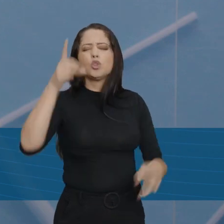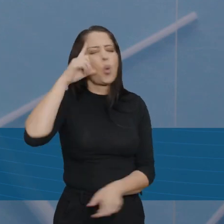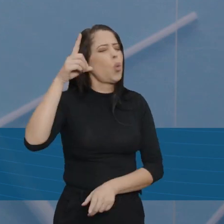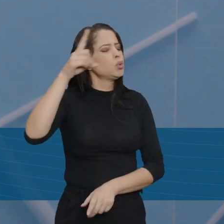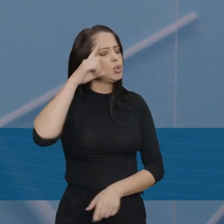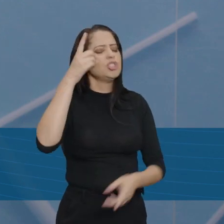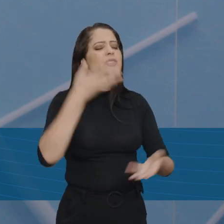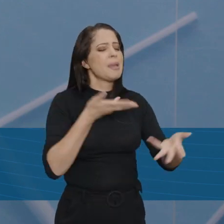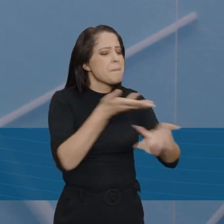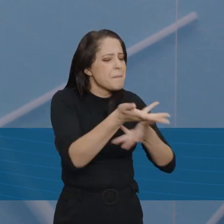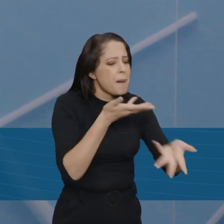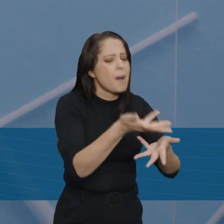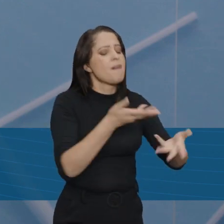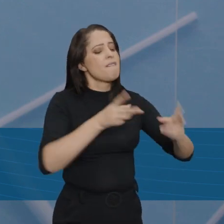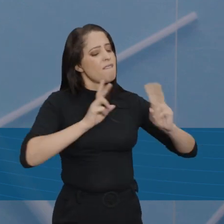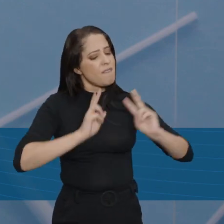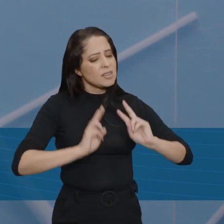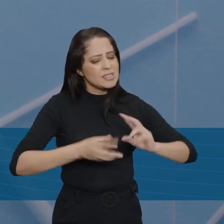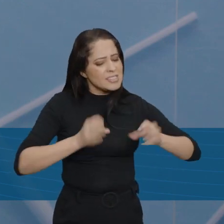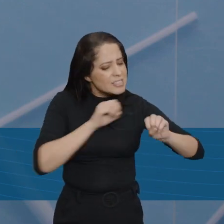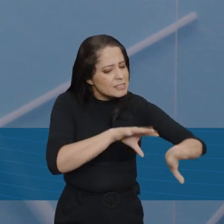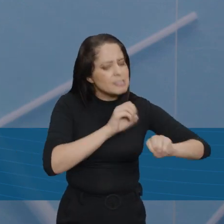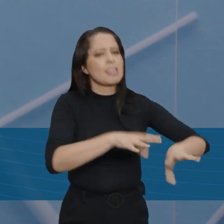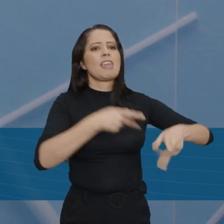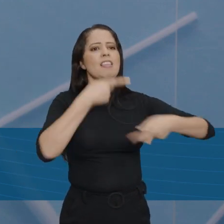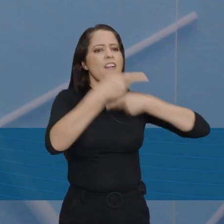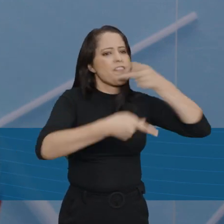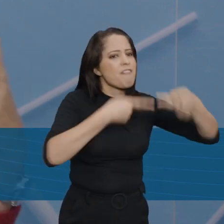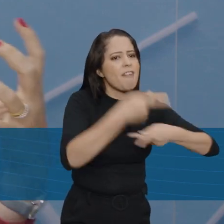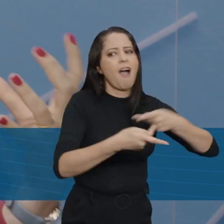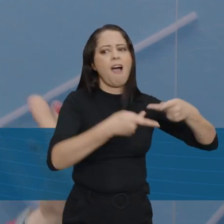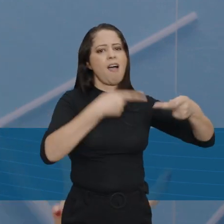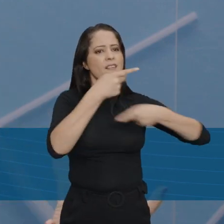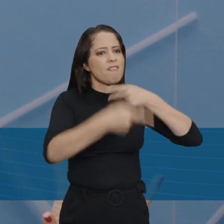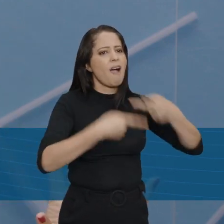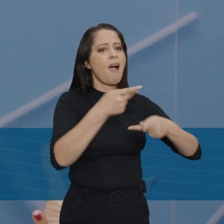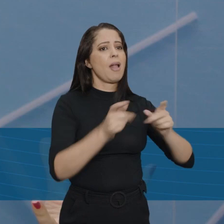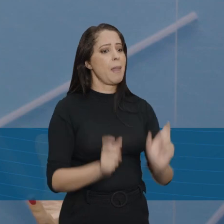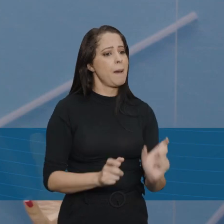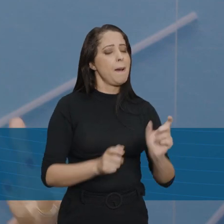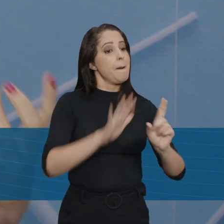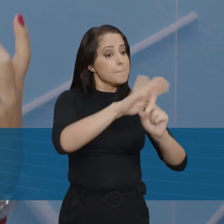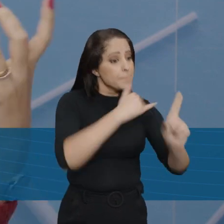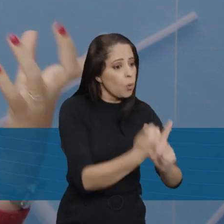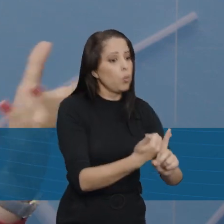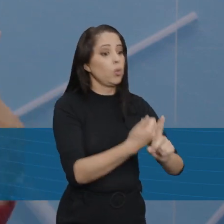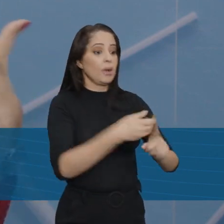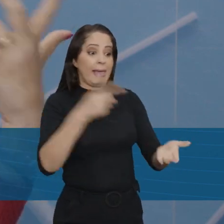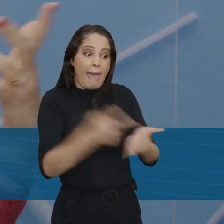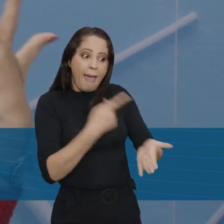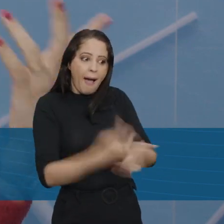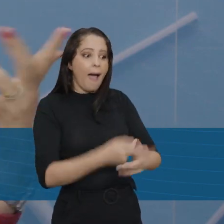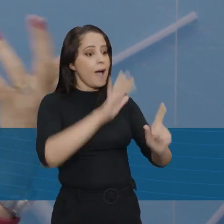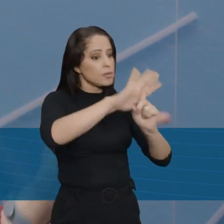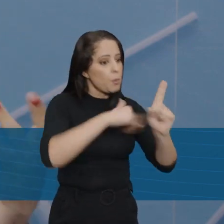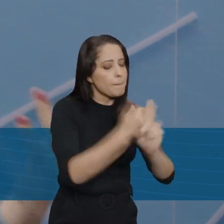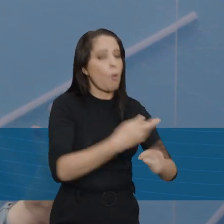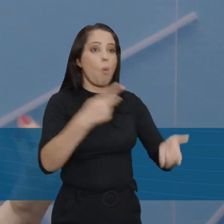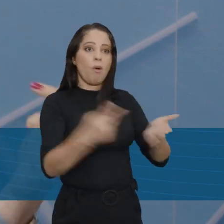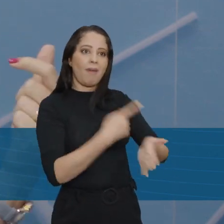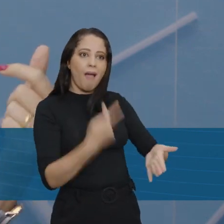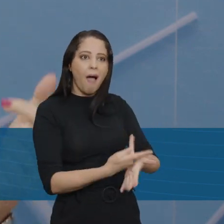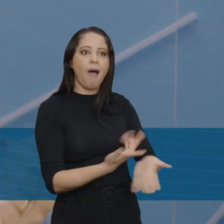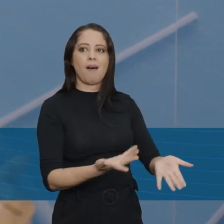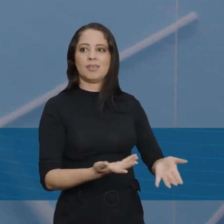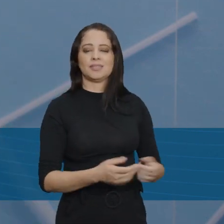que ser conversado, né? Quanto mais a gente puder falar sobre isso, mais a gente pensa,